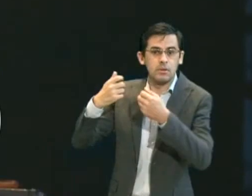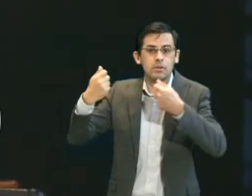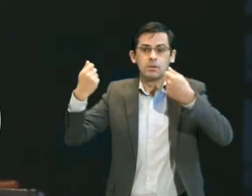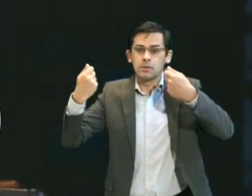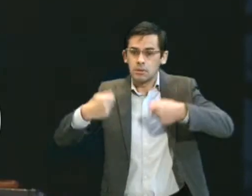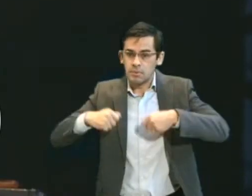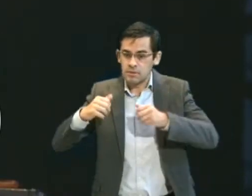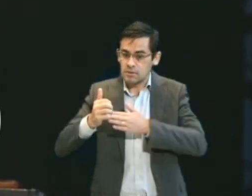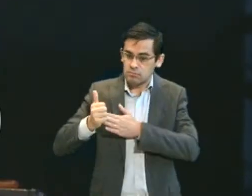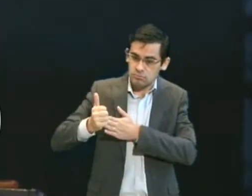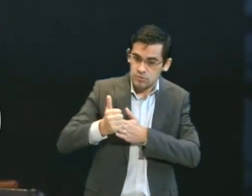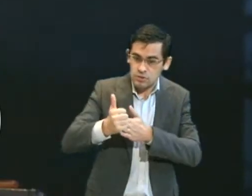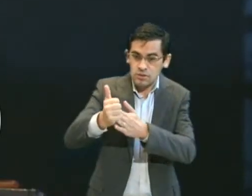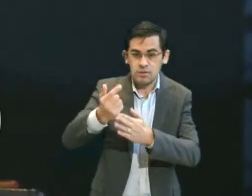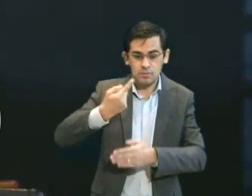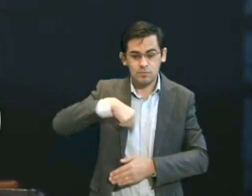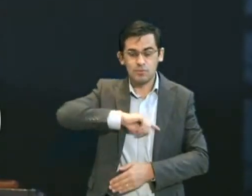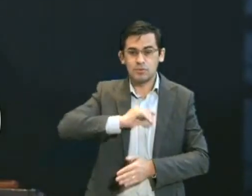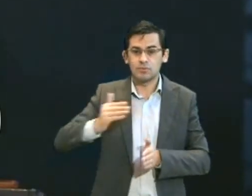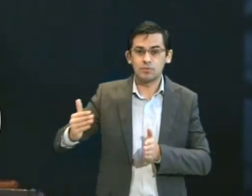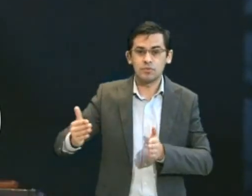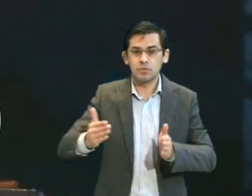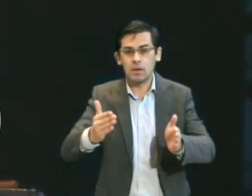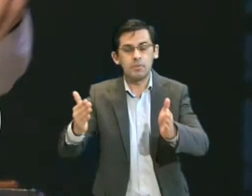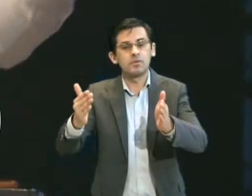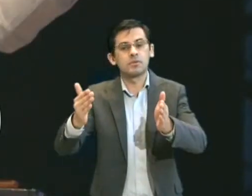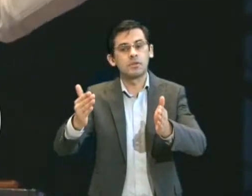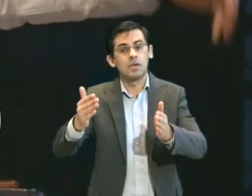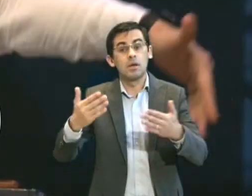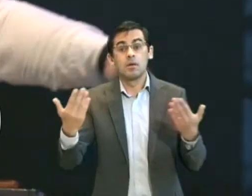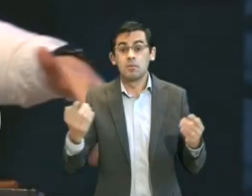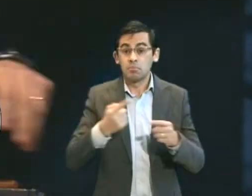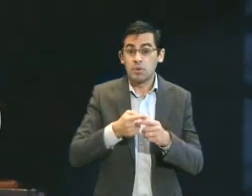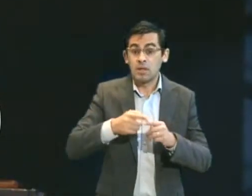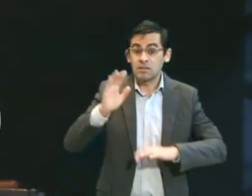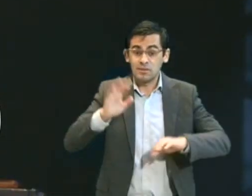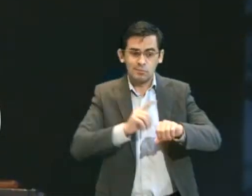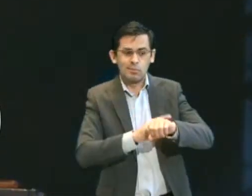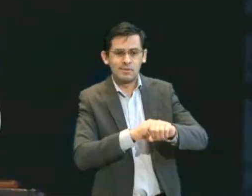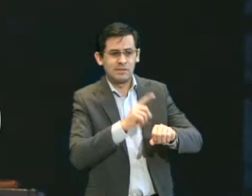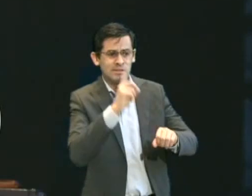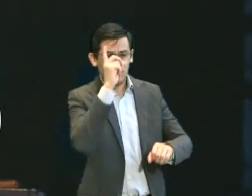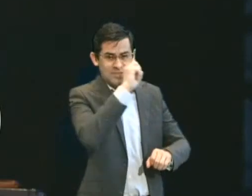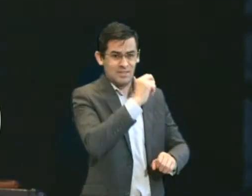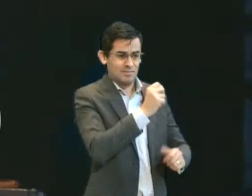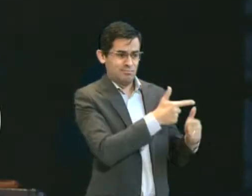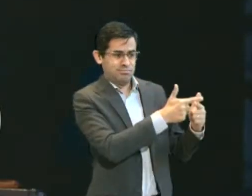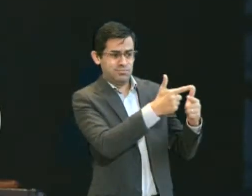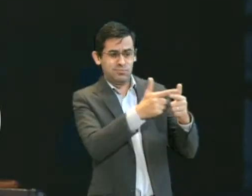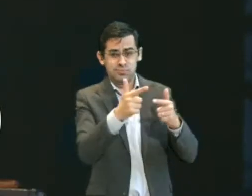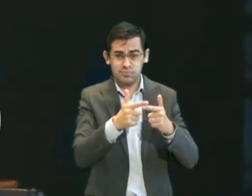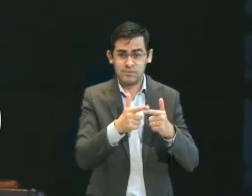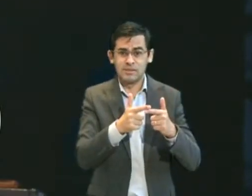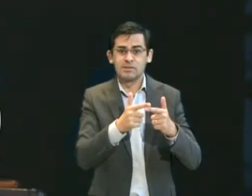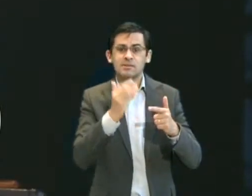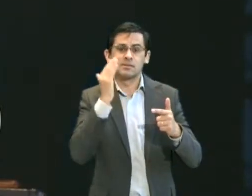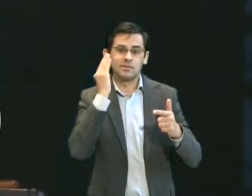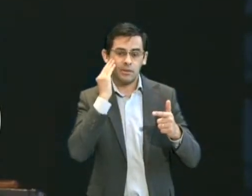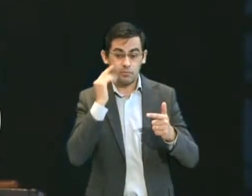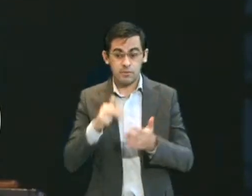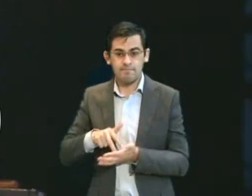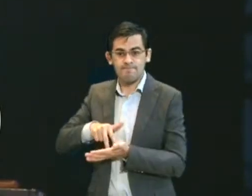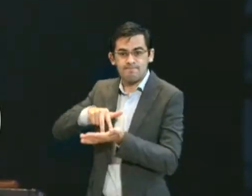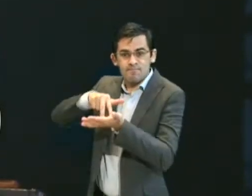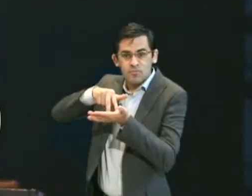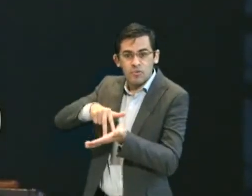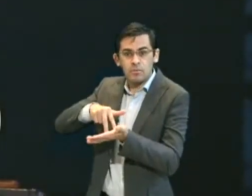precisa orientar teus caminhos. Até mesmo porque quando as batalhas vêm, elas virão. Você está ali cercado